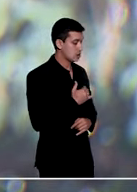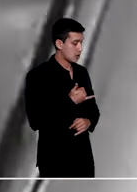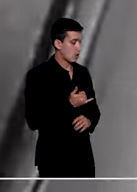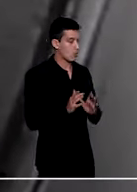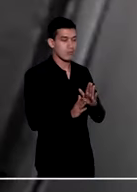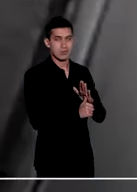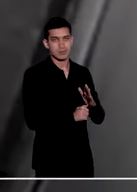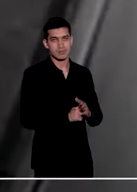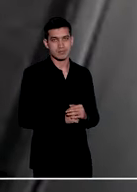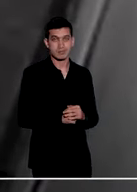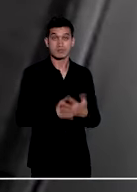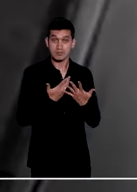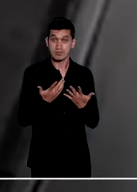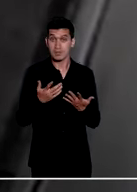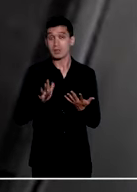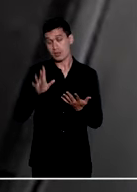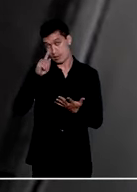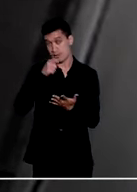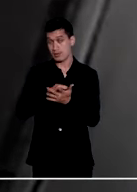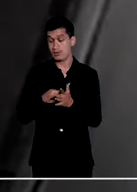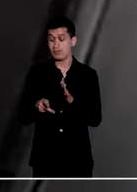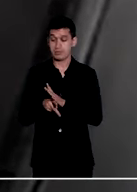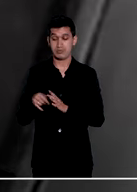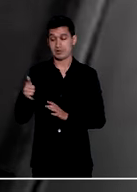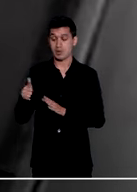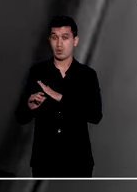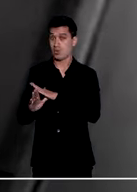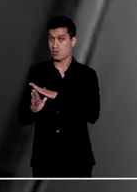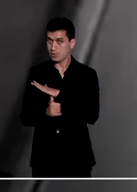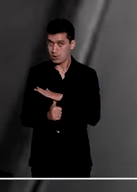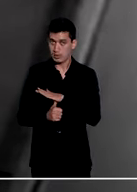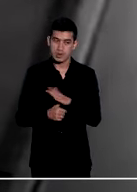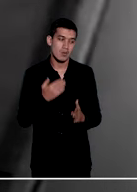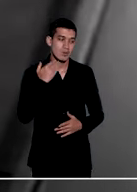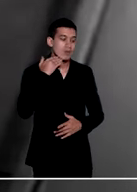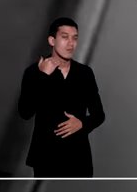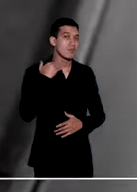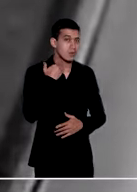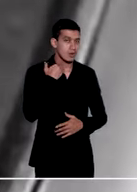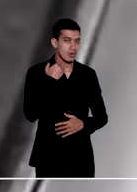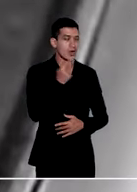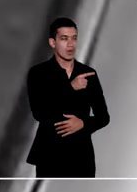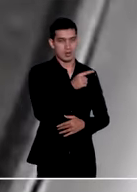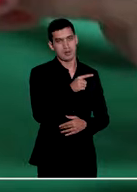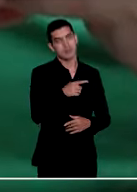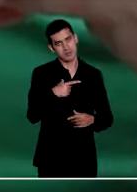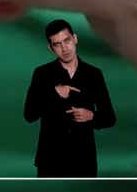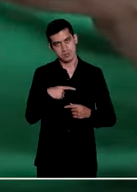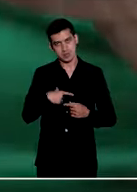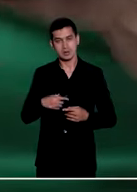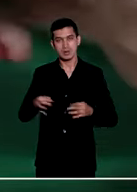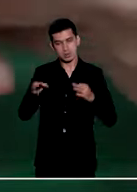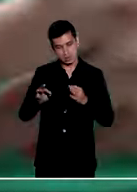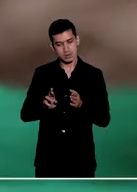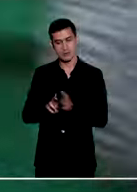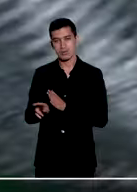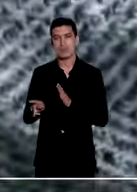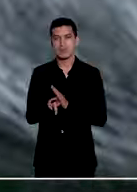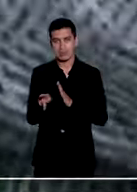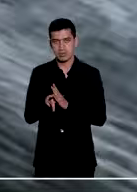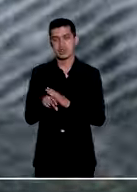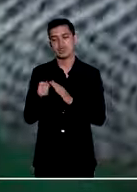hipótese de roubo de aparelho celular a instituição financeira responde pelos danos decorrentes de transações realizadas por